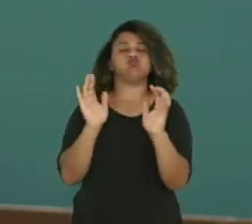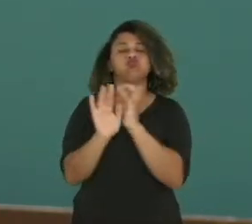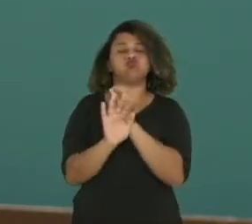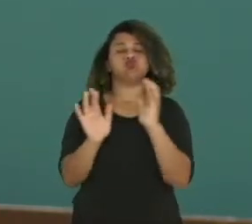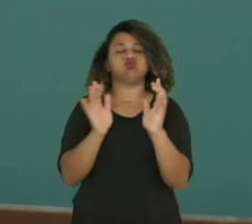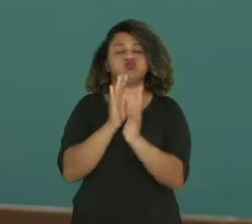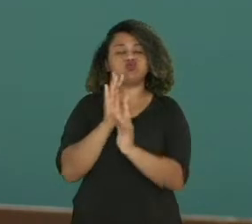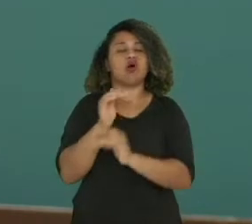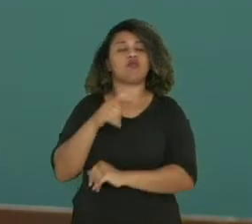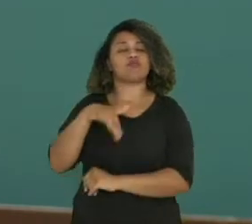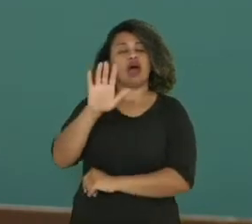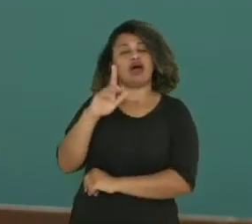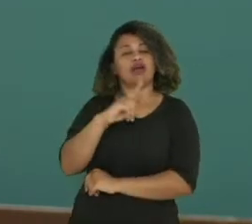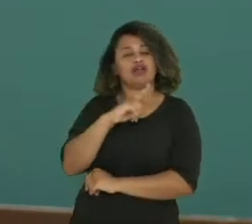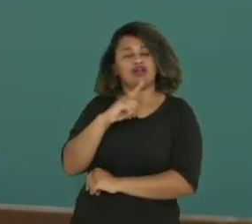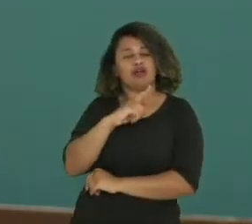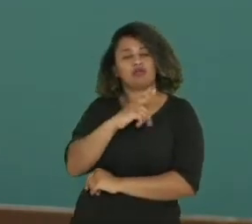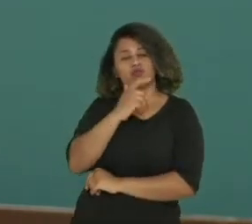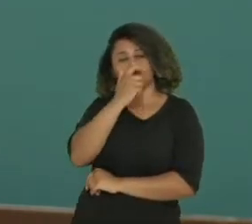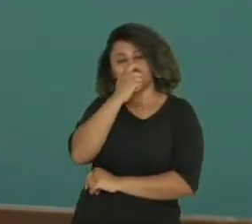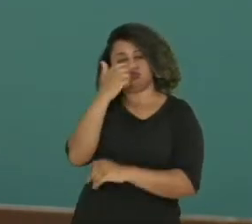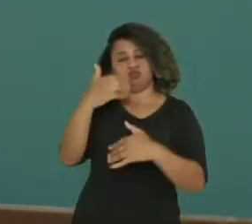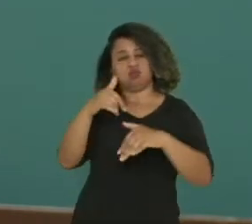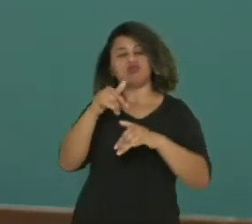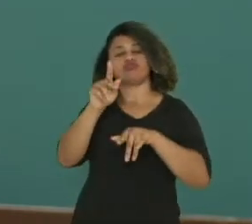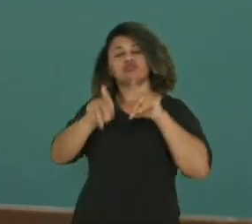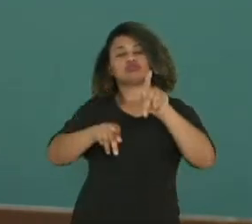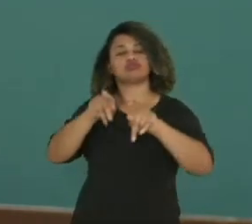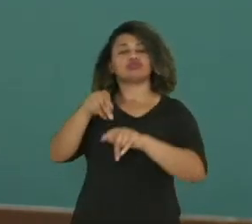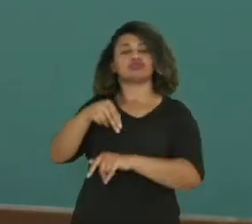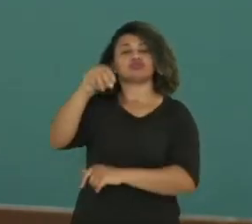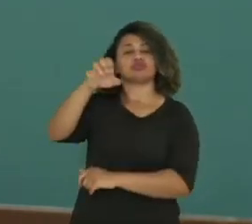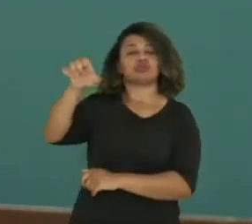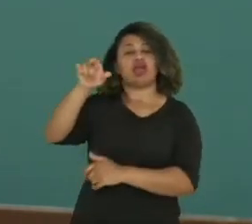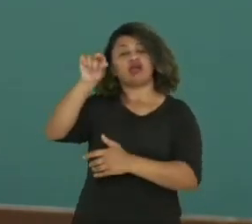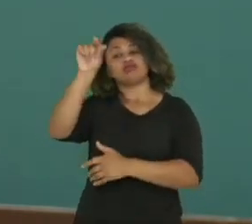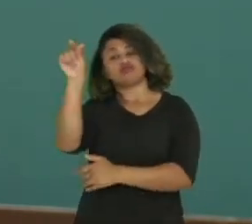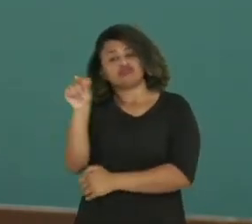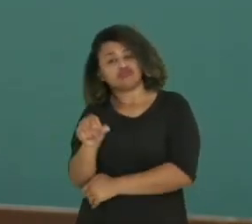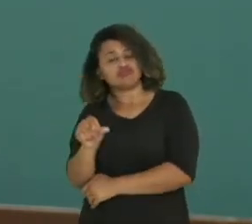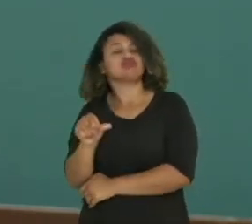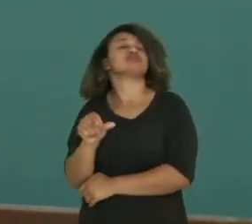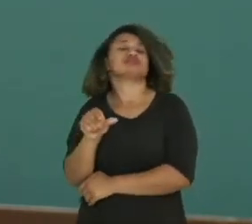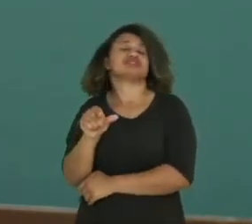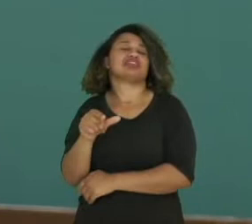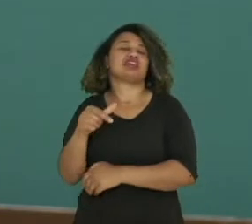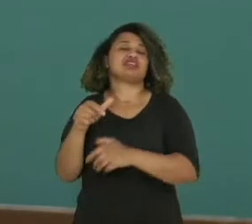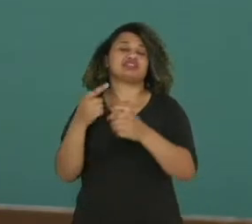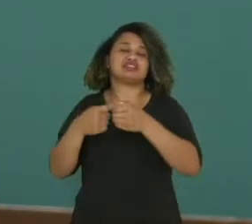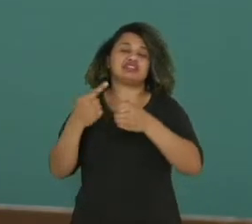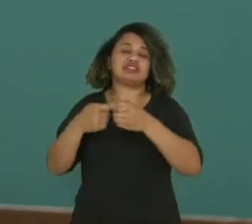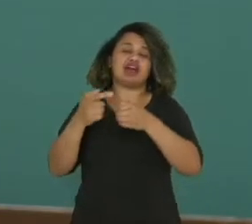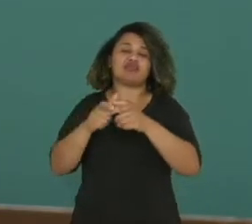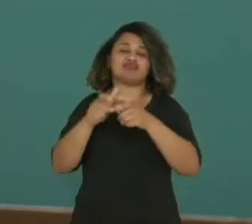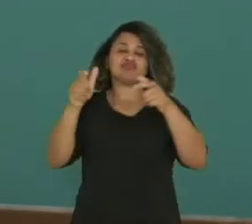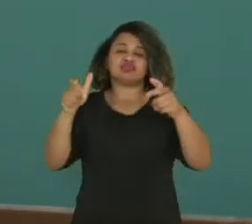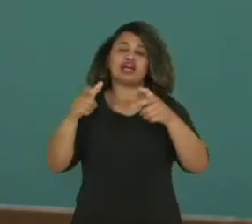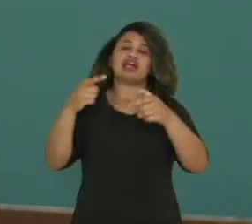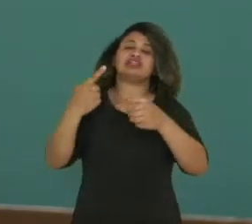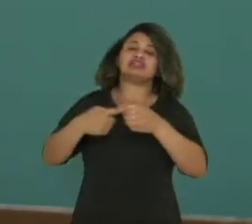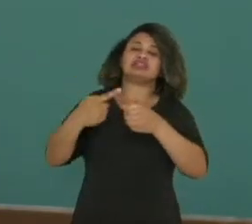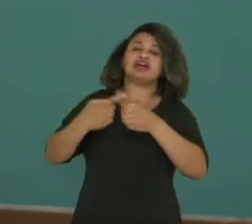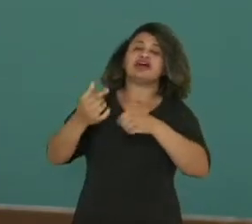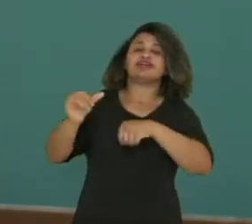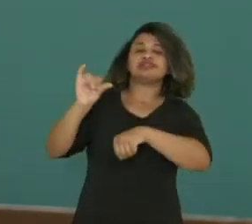concentração de população do Nordeste está na Zona da Mata. as maiores cidades, né, as capitais